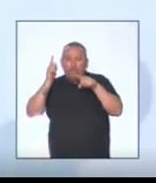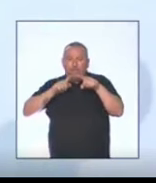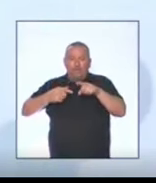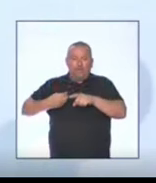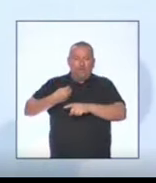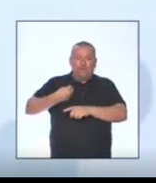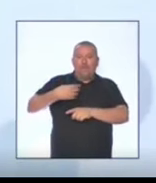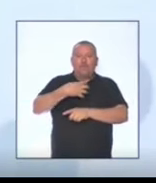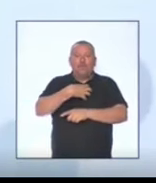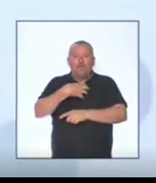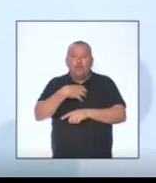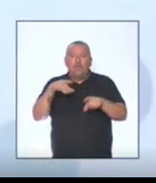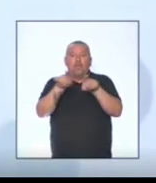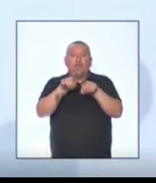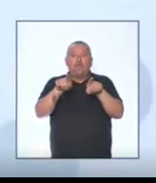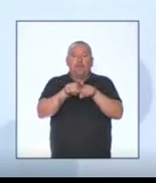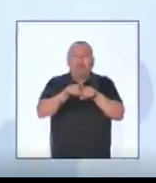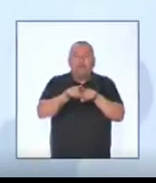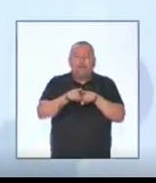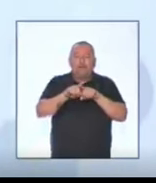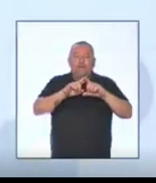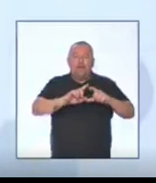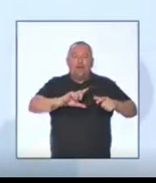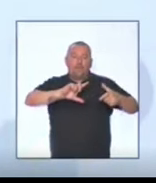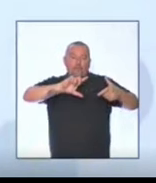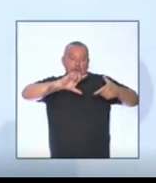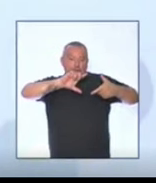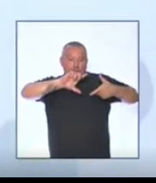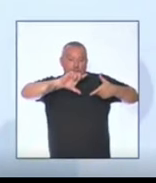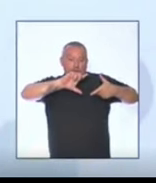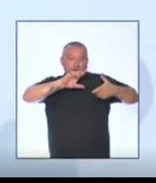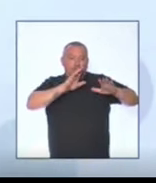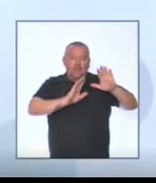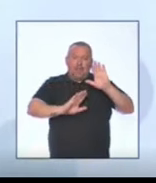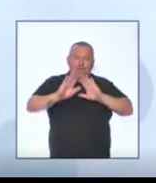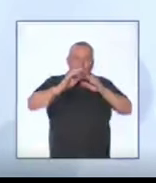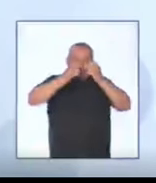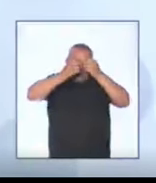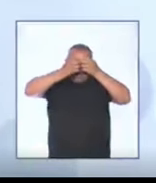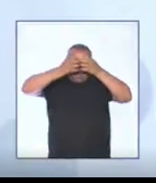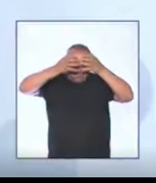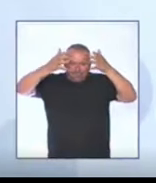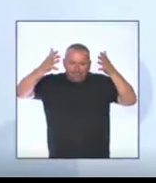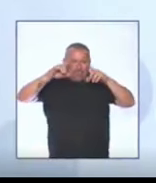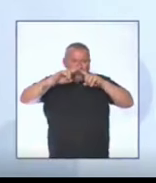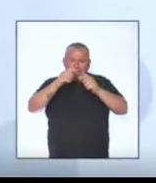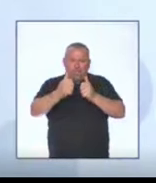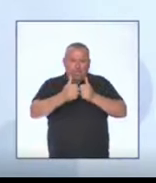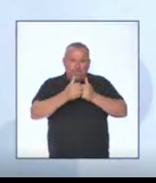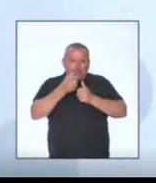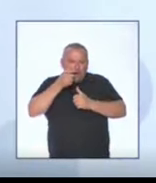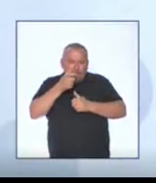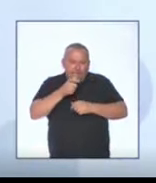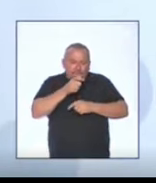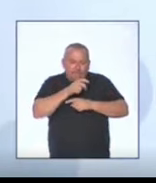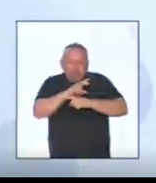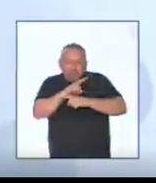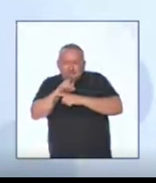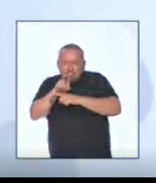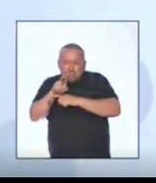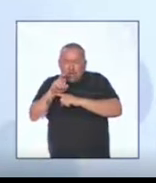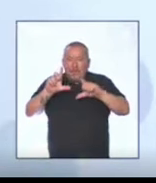algumas situações. E a imagem, talvez ela não fique tão nítida para vocês que estão aí me acompanhando pelo aplicativo,